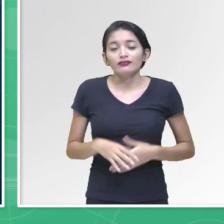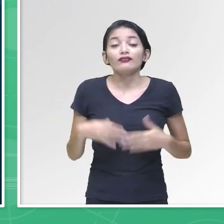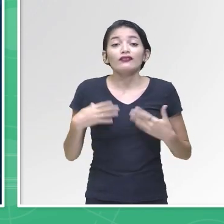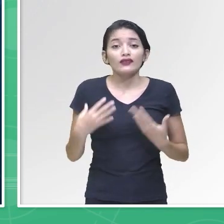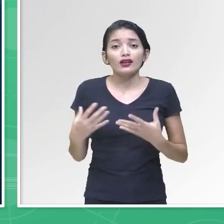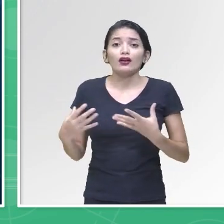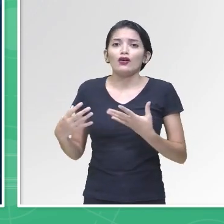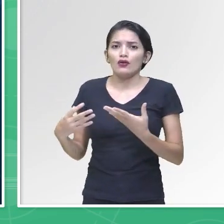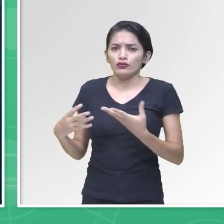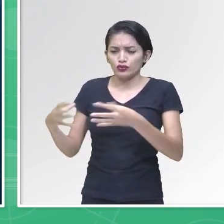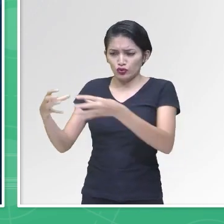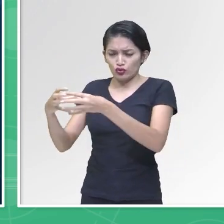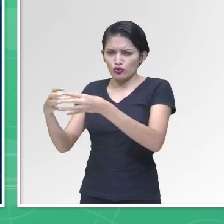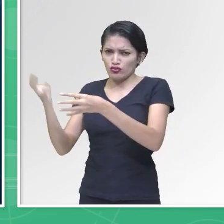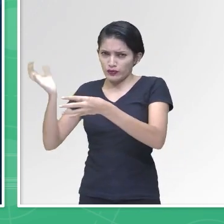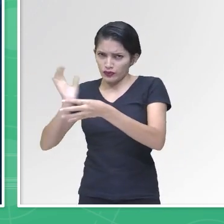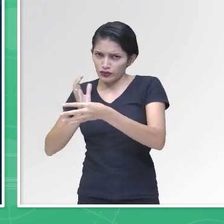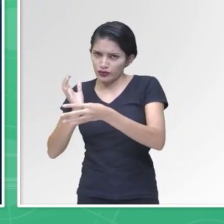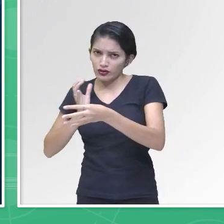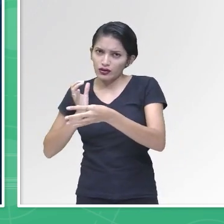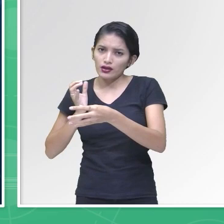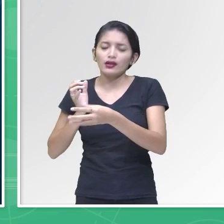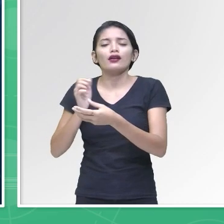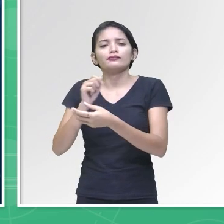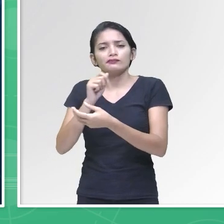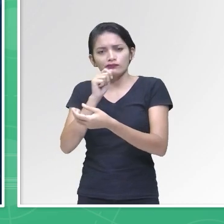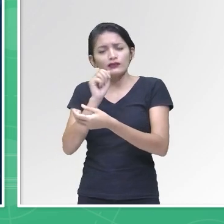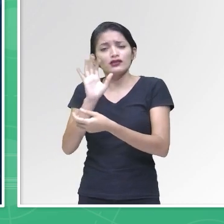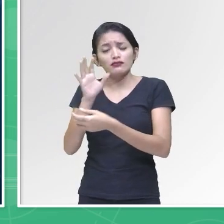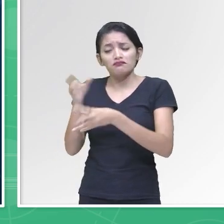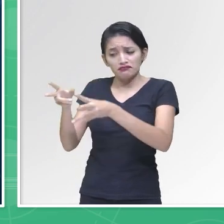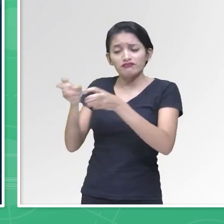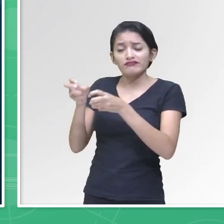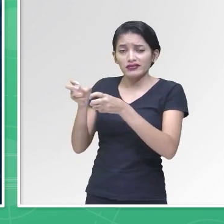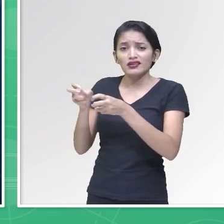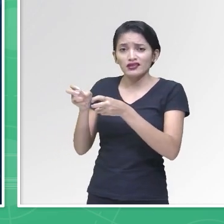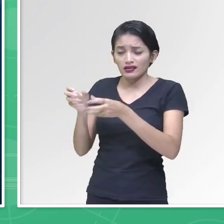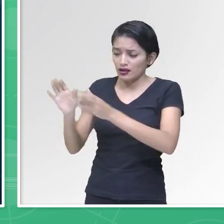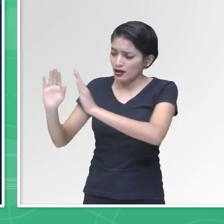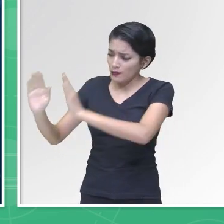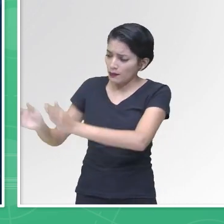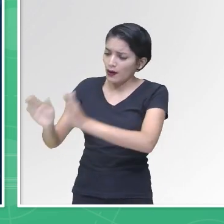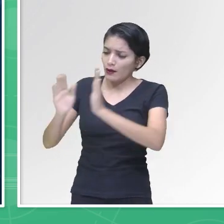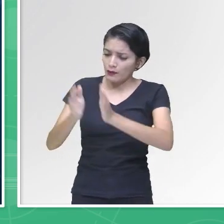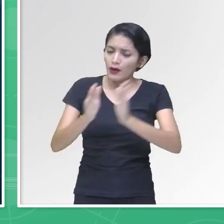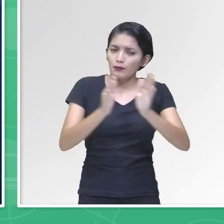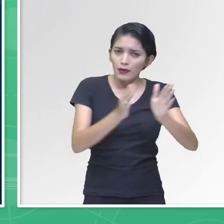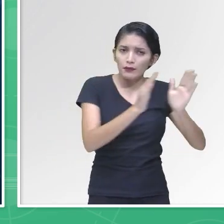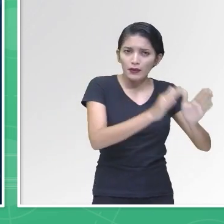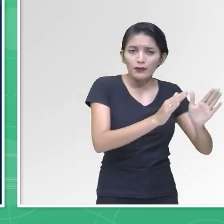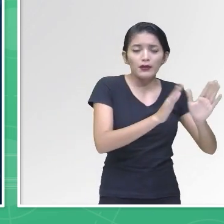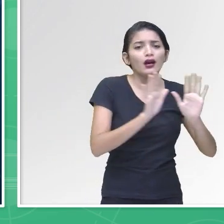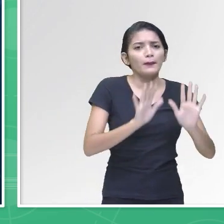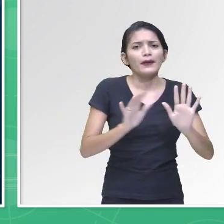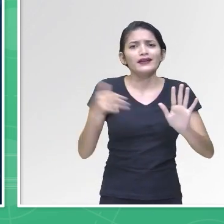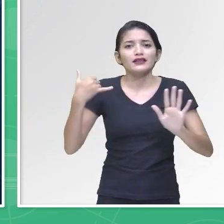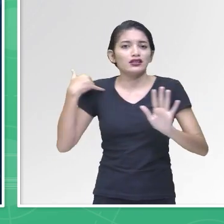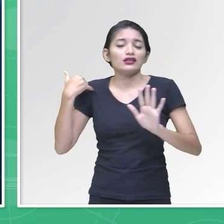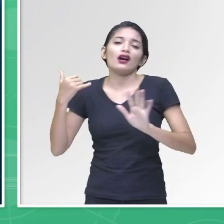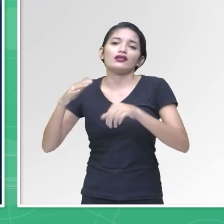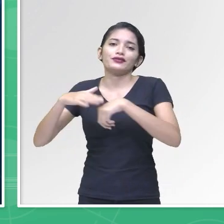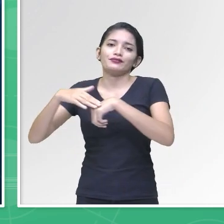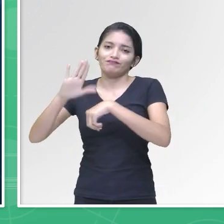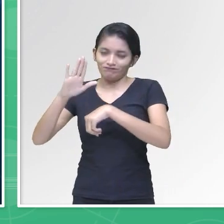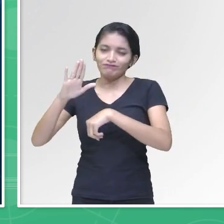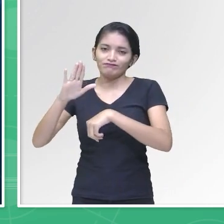mais favorecidas ainda se perceba esta linha, contudo, numa idade mais